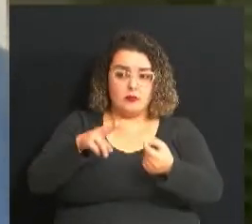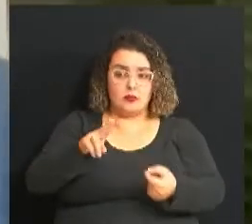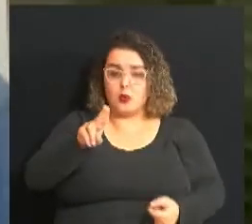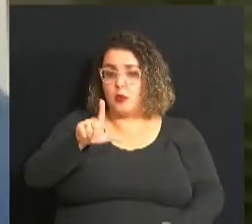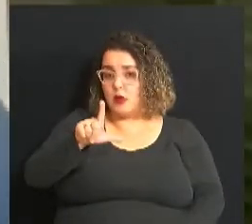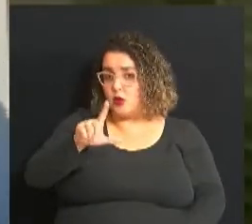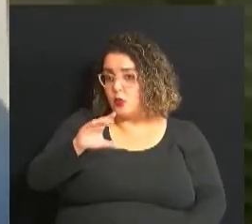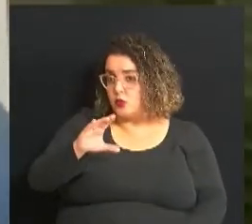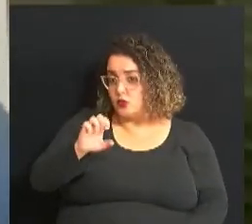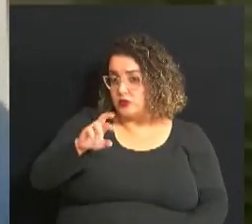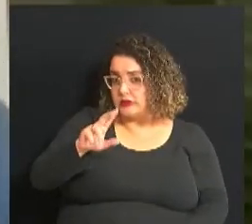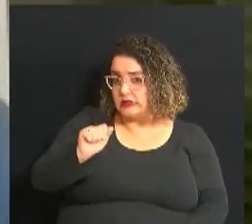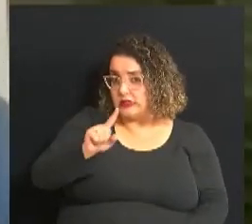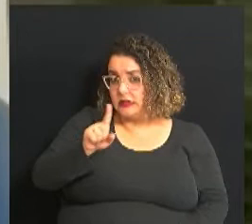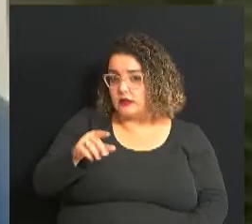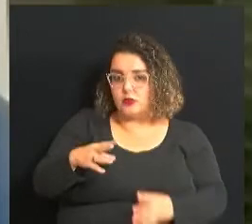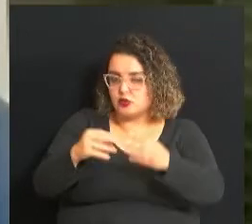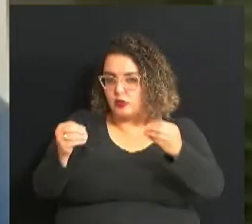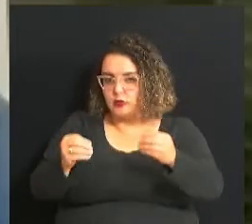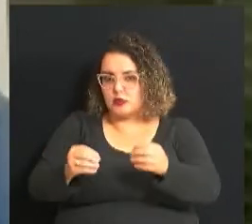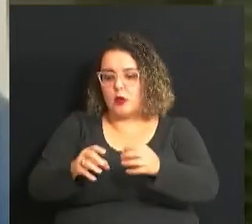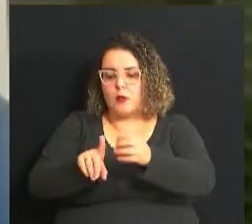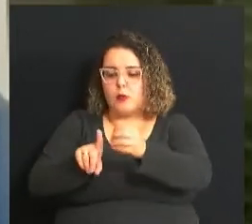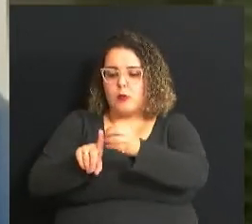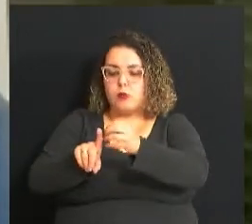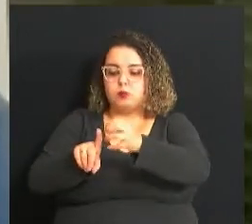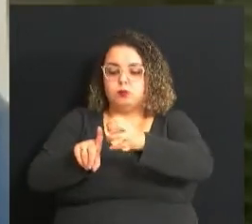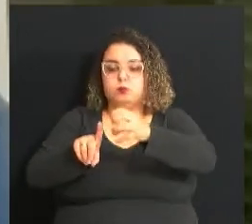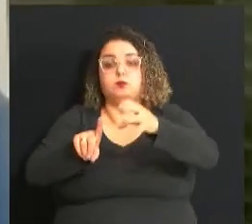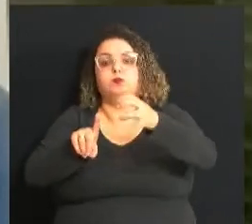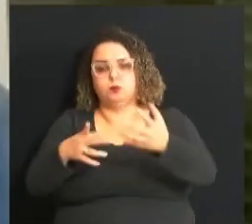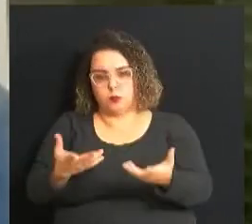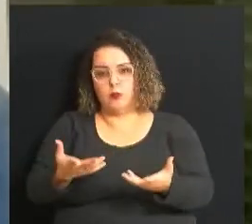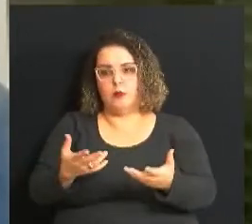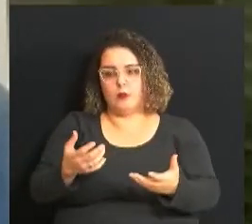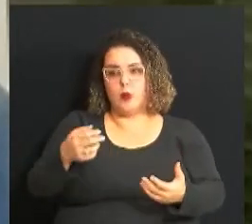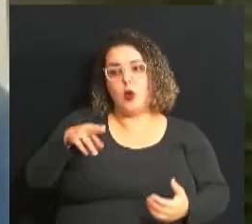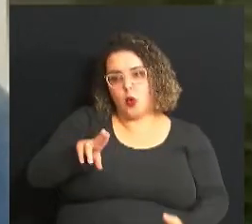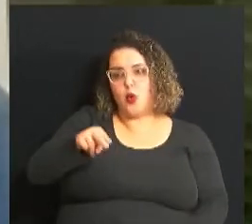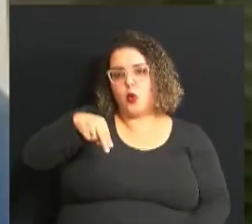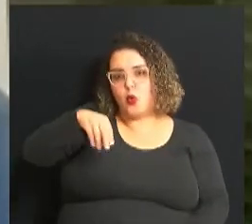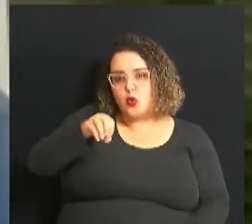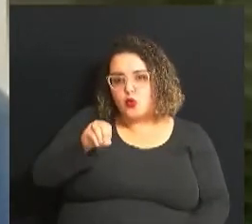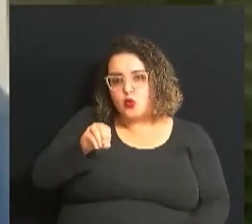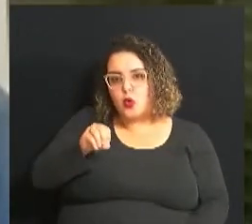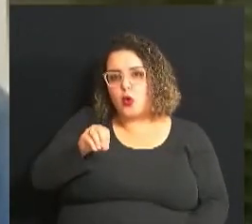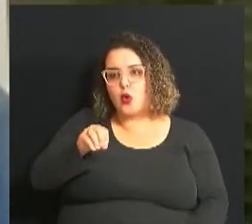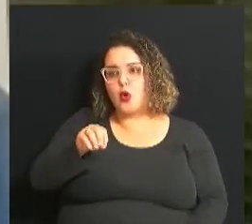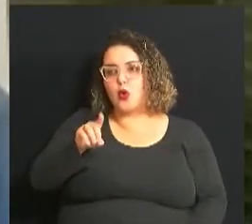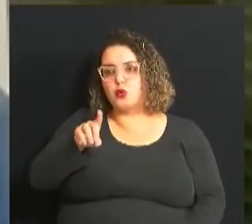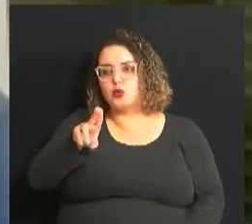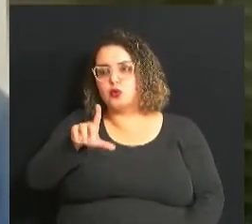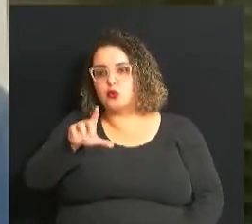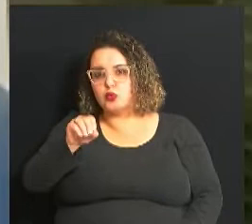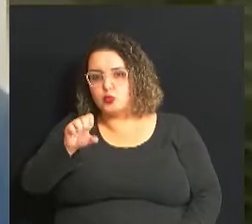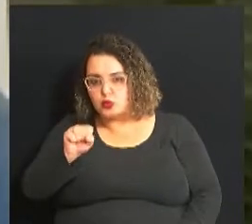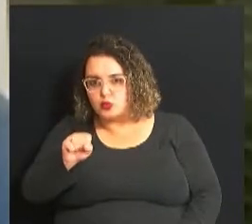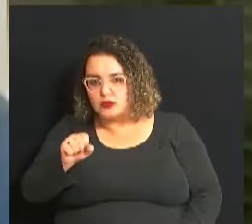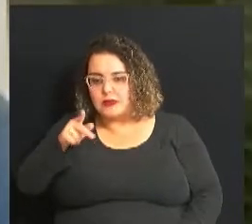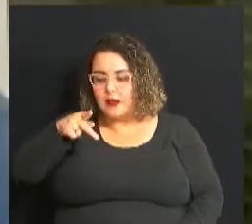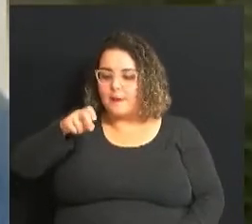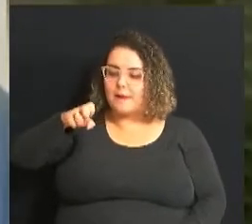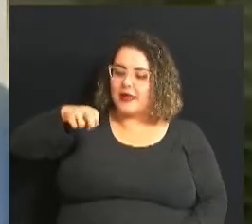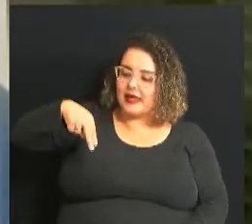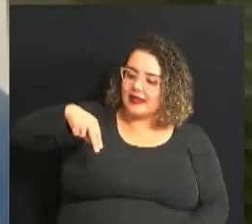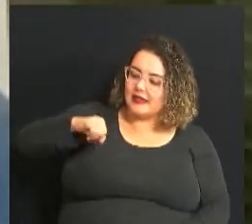ela só cresce. Então, sim, as úlceras ou os nódulos penianos, a gente tem que ter cuidado, porque pode